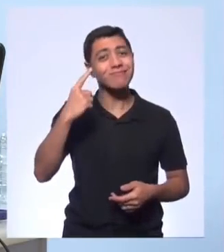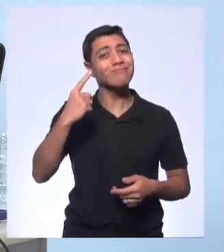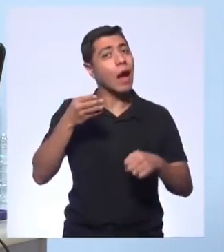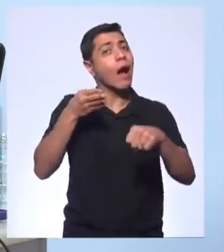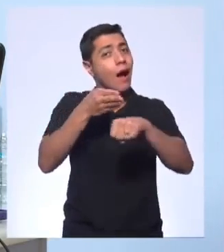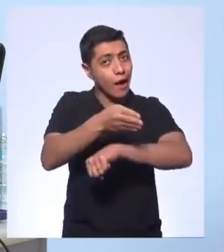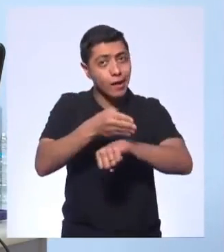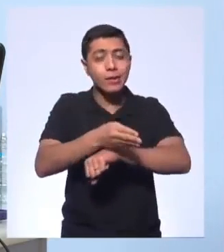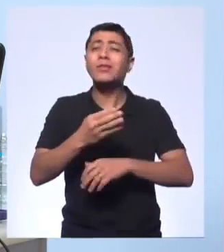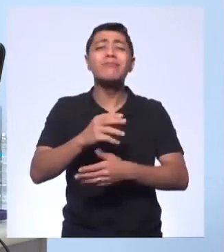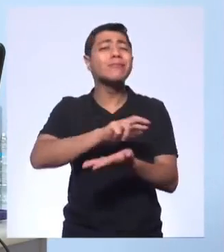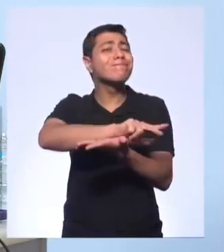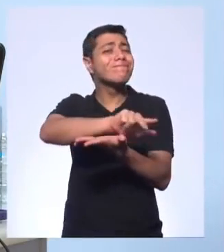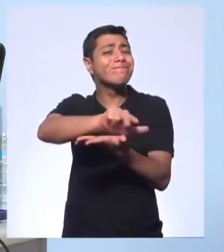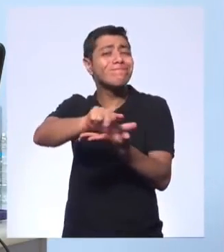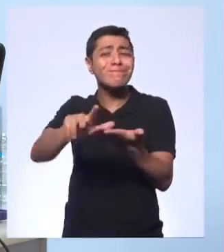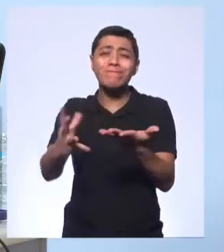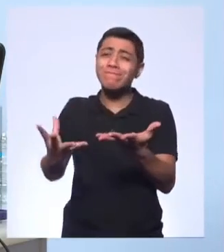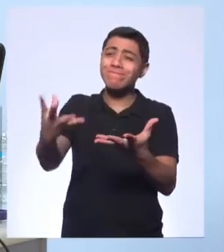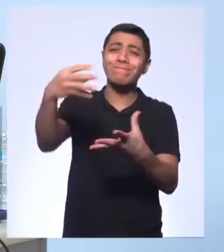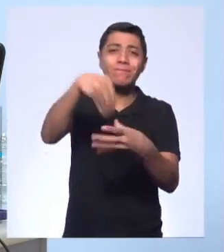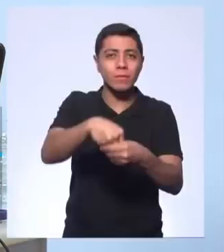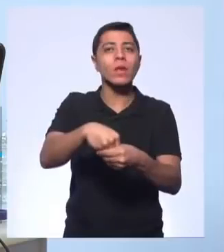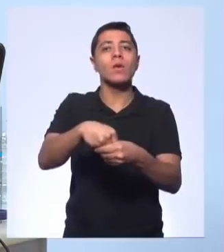contexto. Então, ela fornece